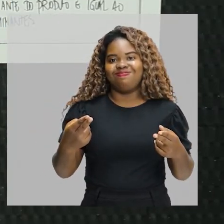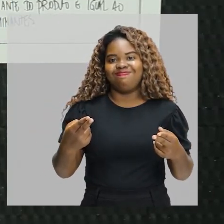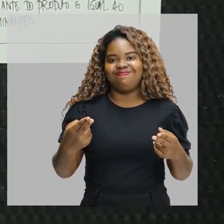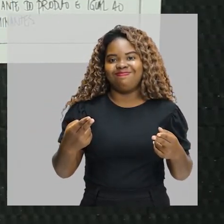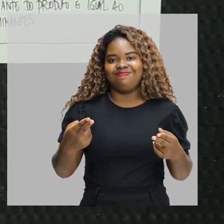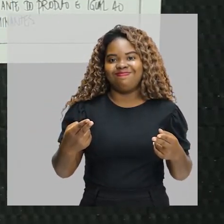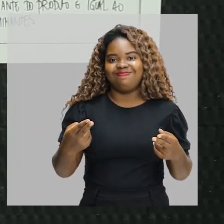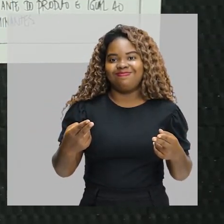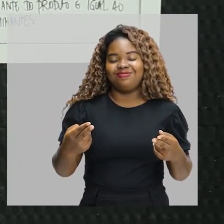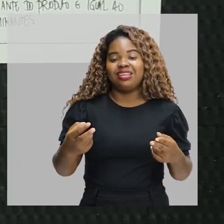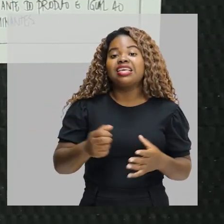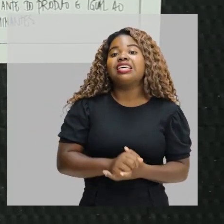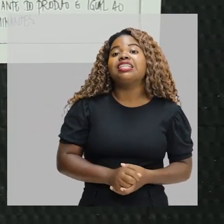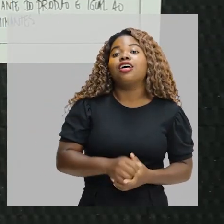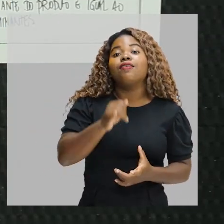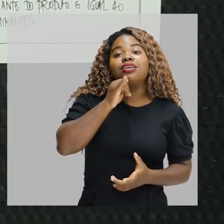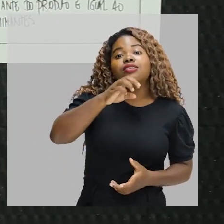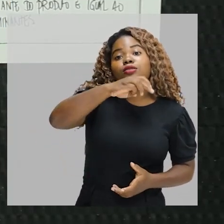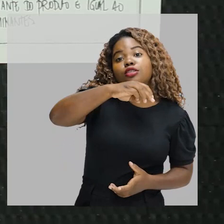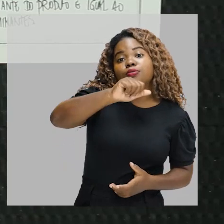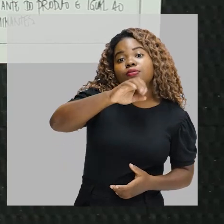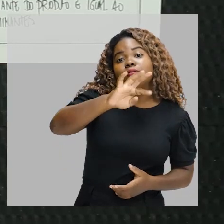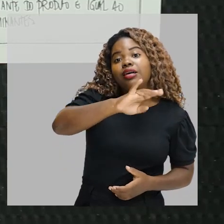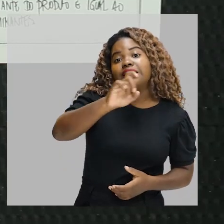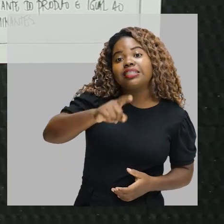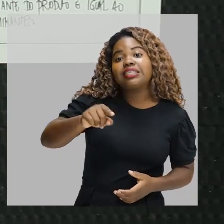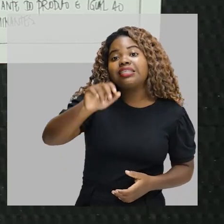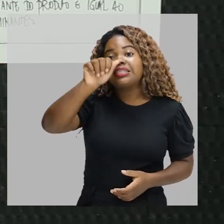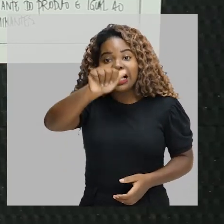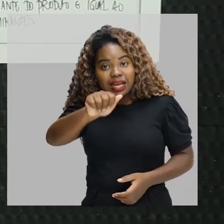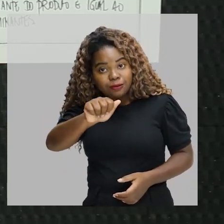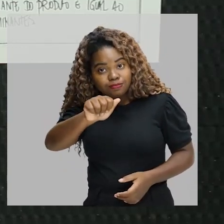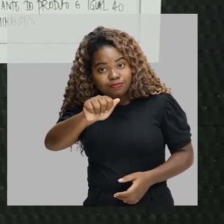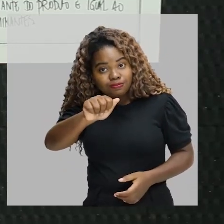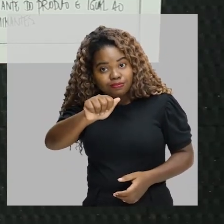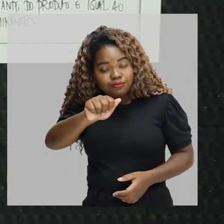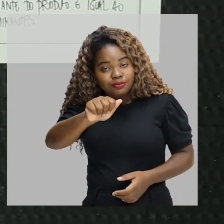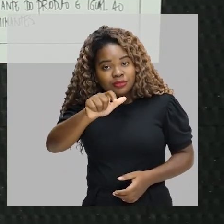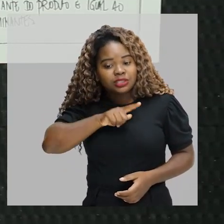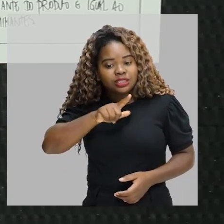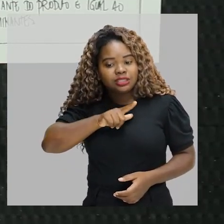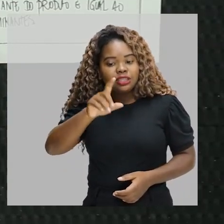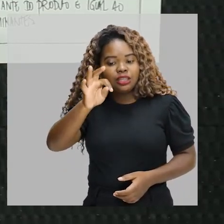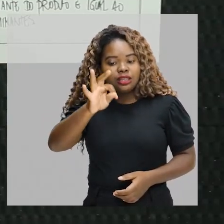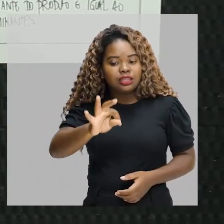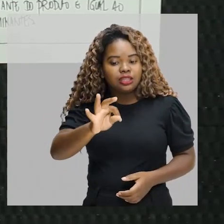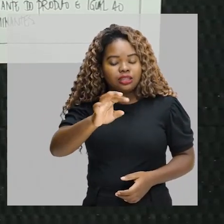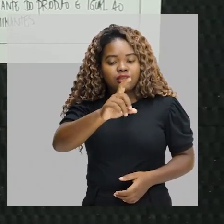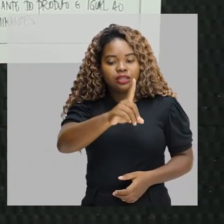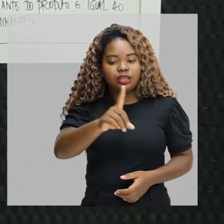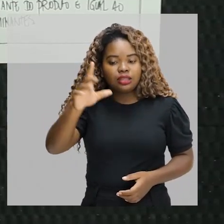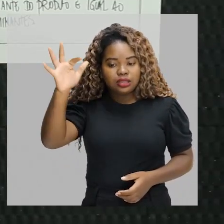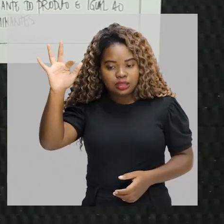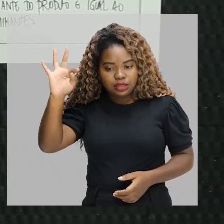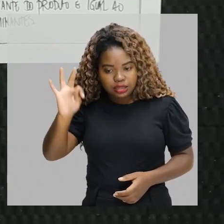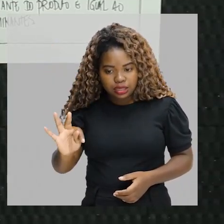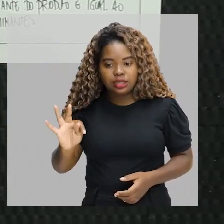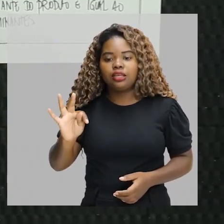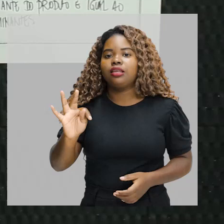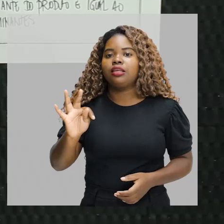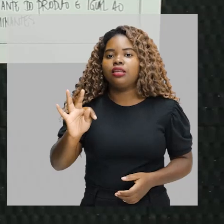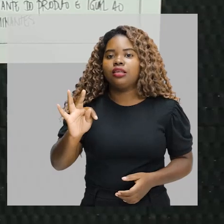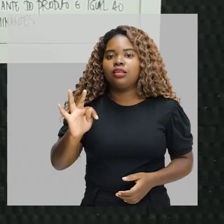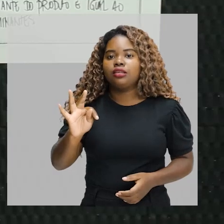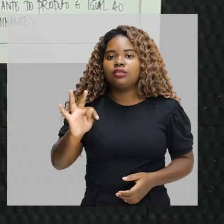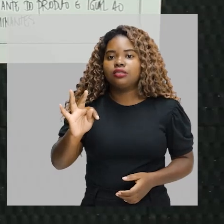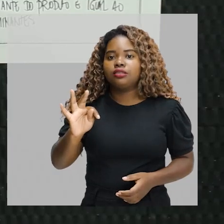você tem uma matriz aqui A. Vocês sabem que tem determinante só matriz de ordem